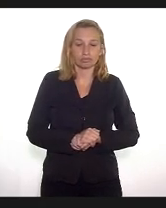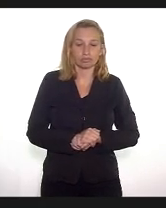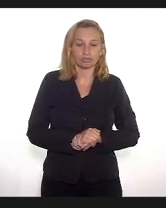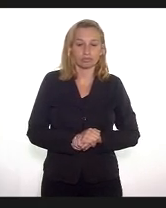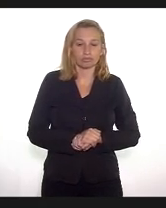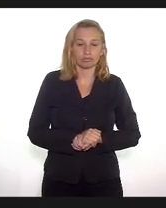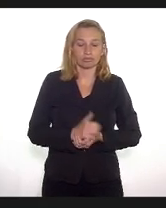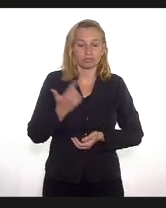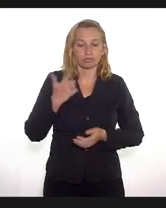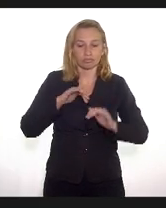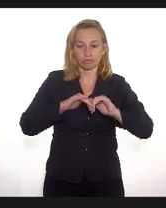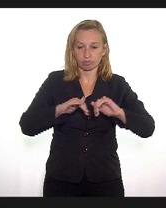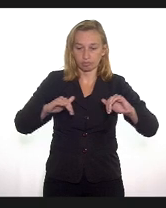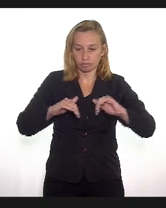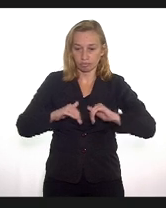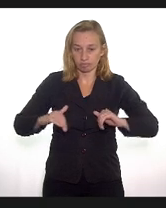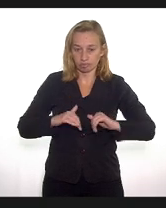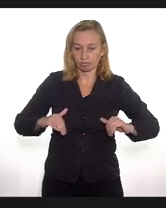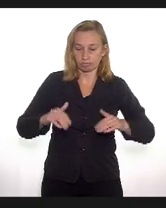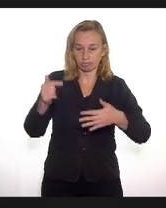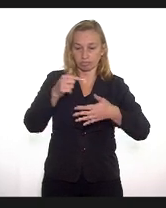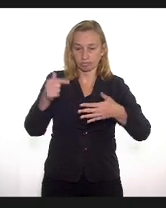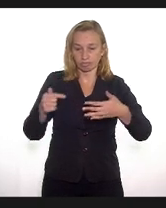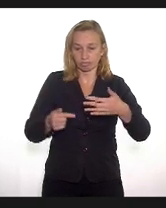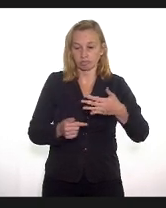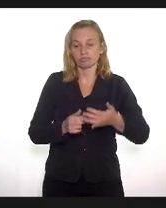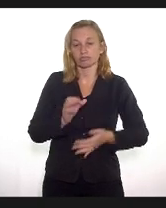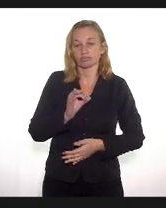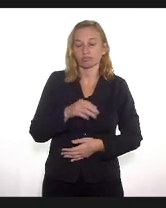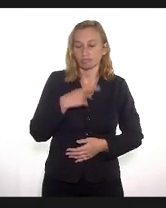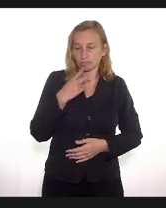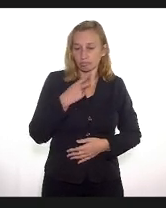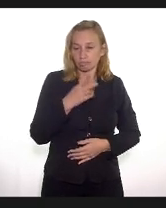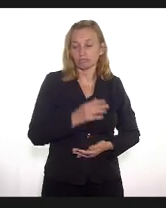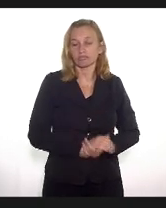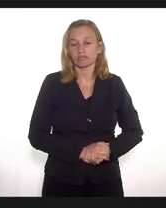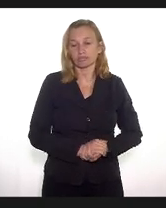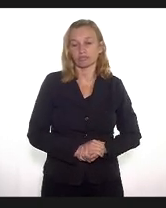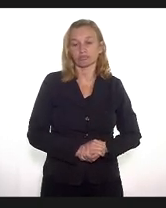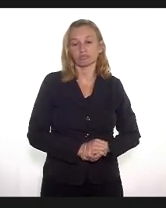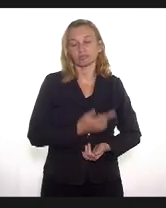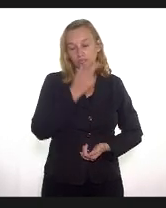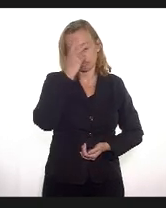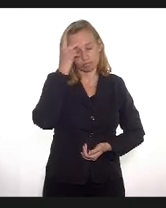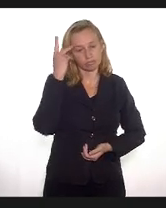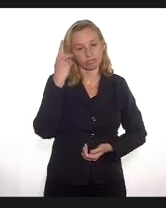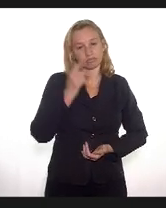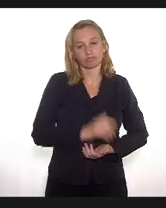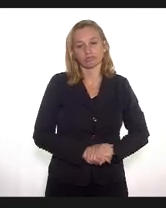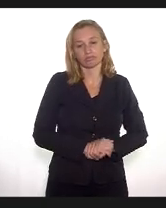Consegui separar aqui diversos pontos de falas de pessoas que